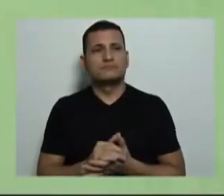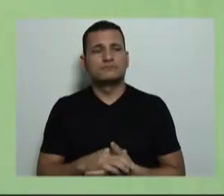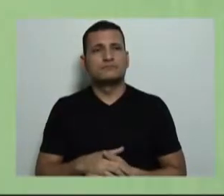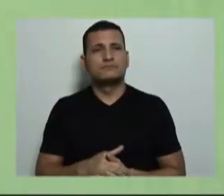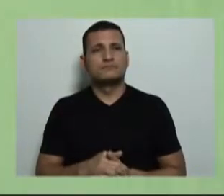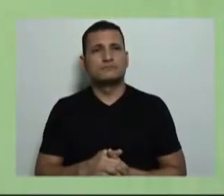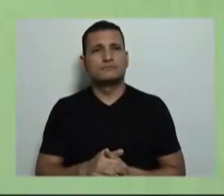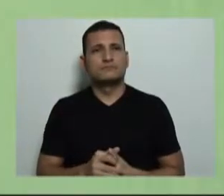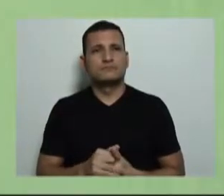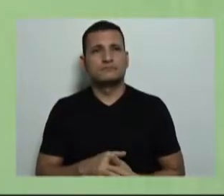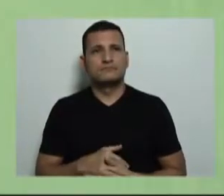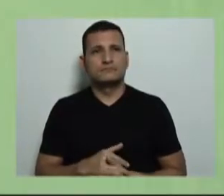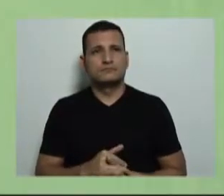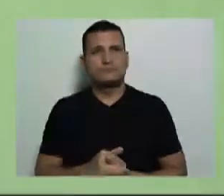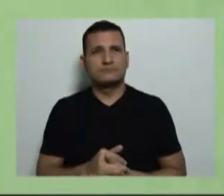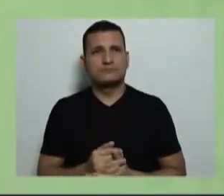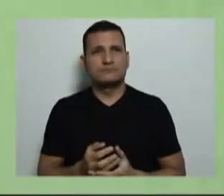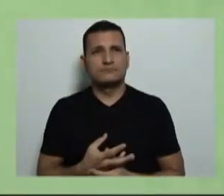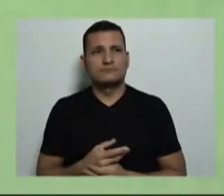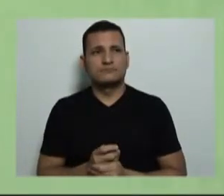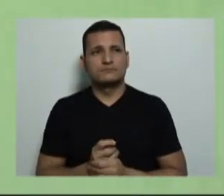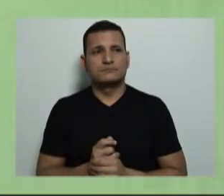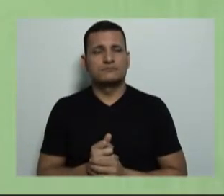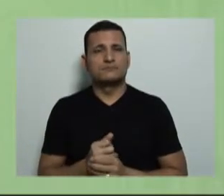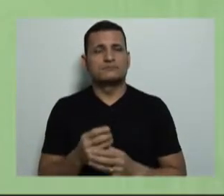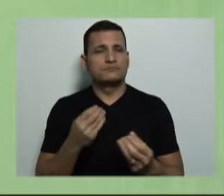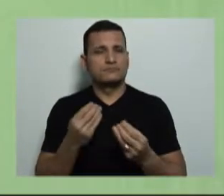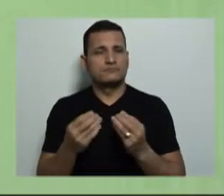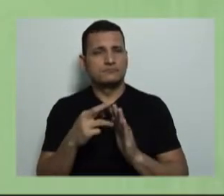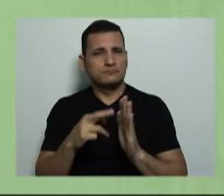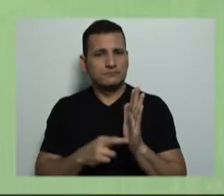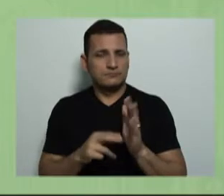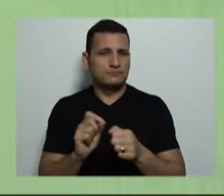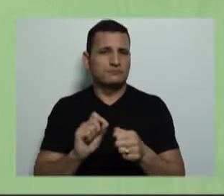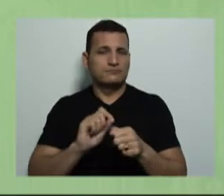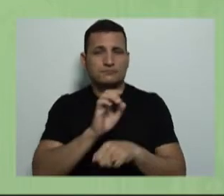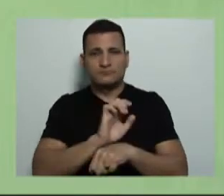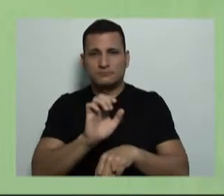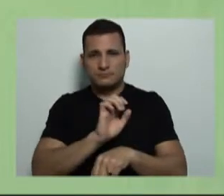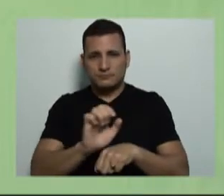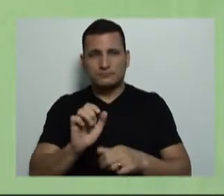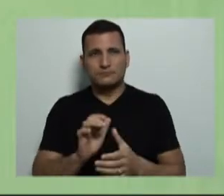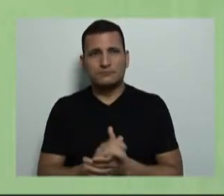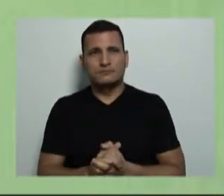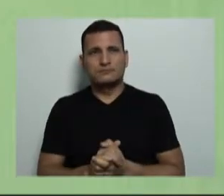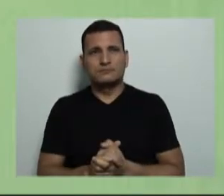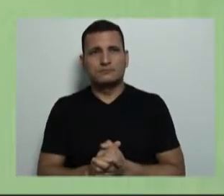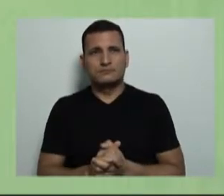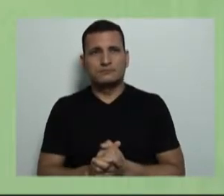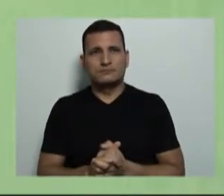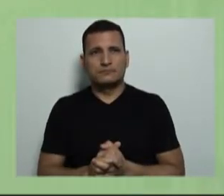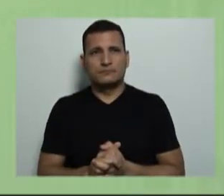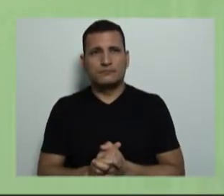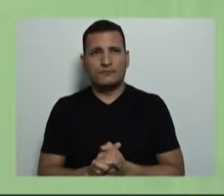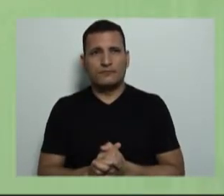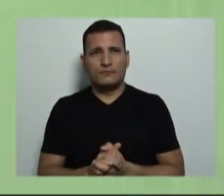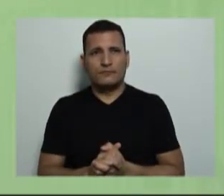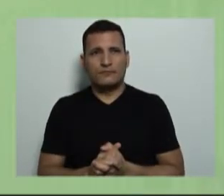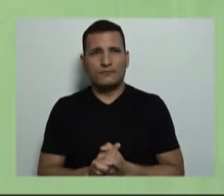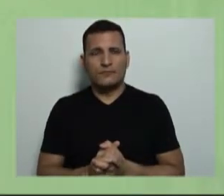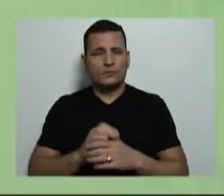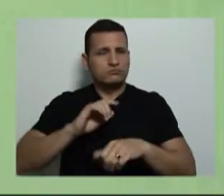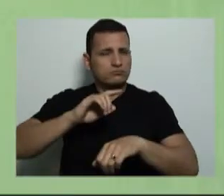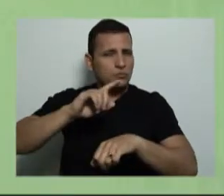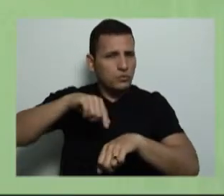Vamos lá. Dos procedimentos para a realização do estágio. A jornada de atividades do estágio deverá obedecer